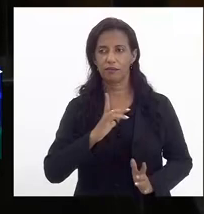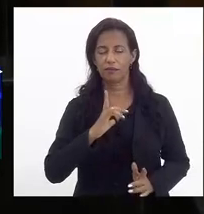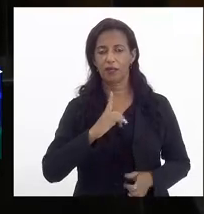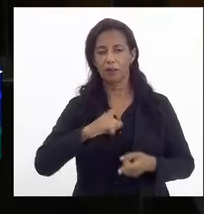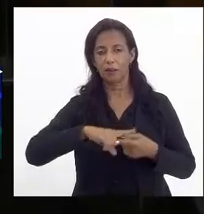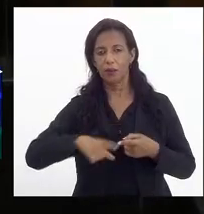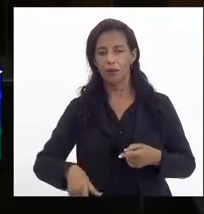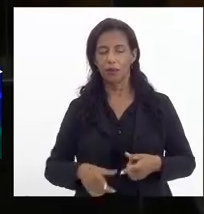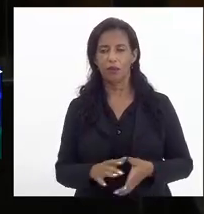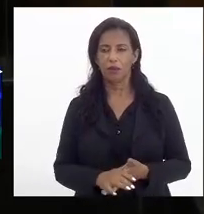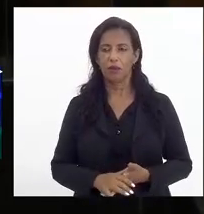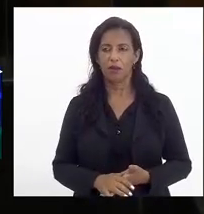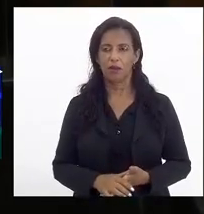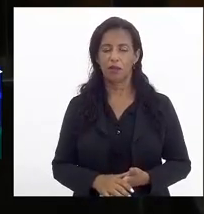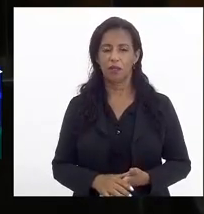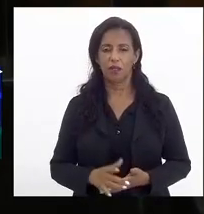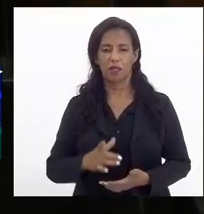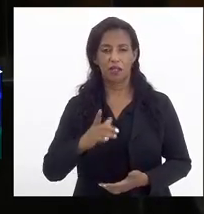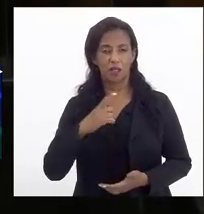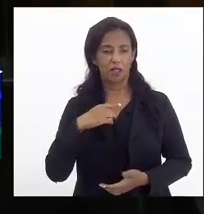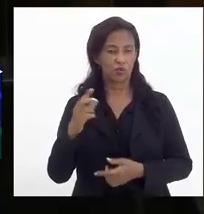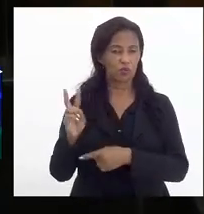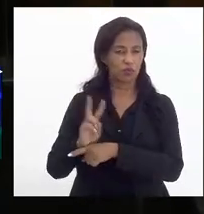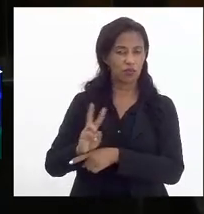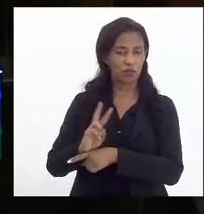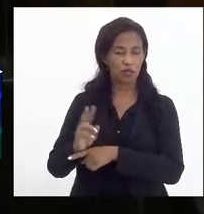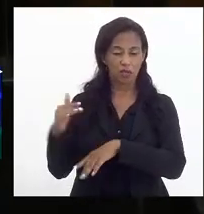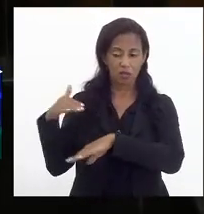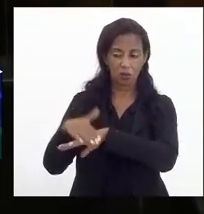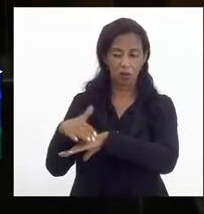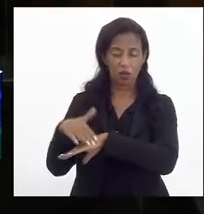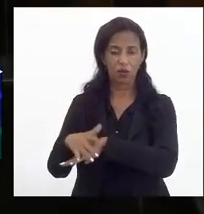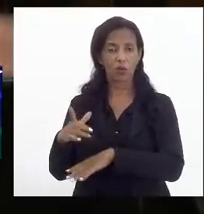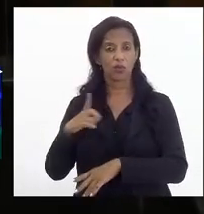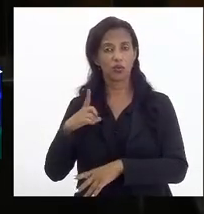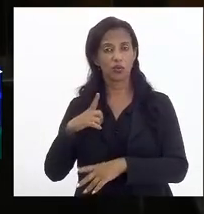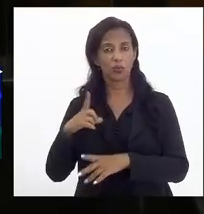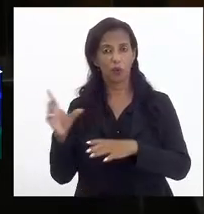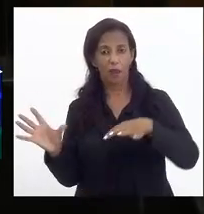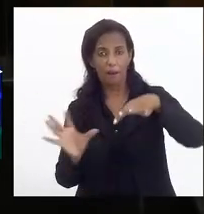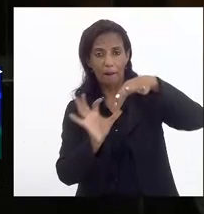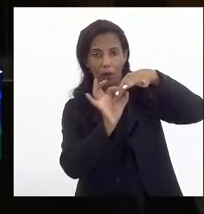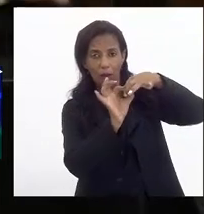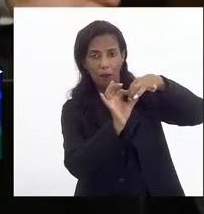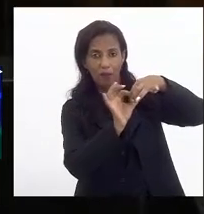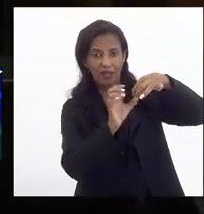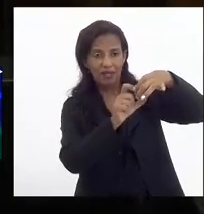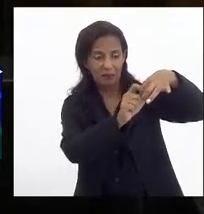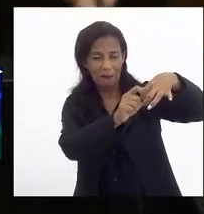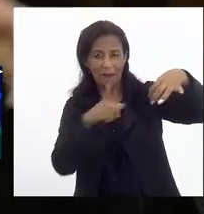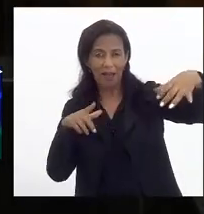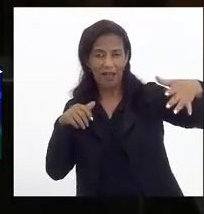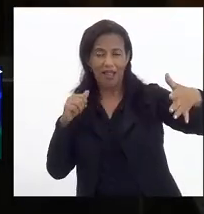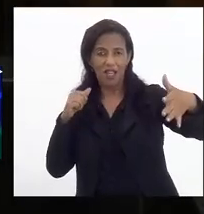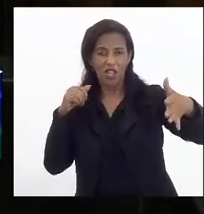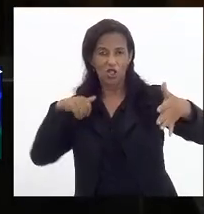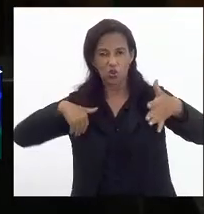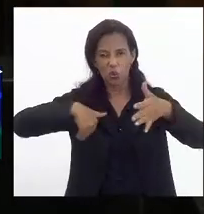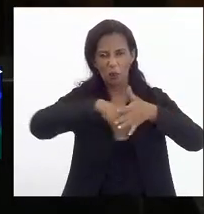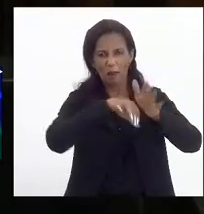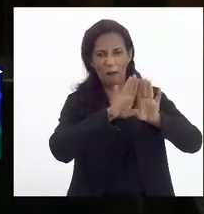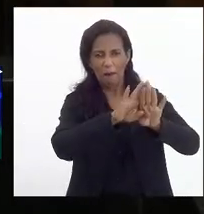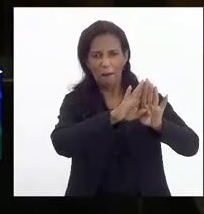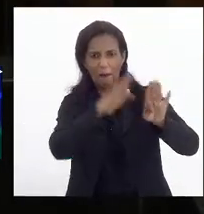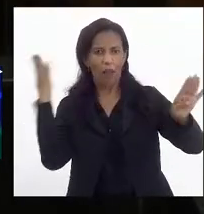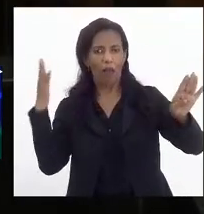proibindo esse tipo de fiscalização noturna porque houve inclusive uma arrombamento de um cadeado da porta eh de uma unidade de